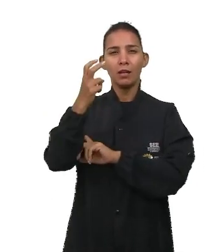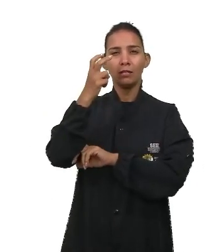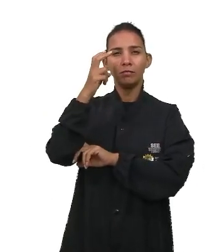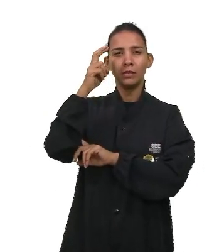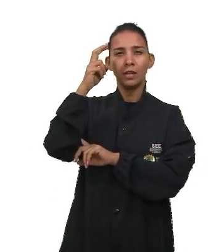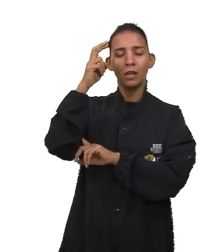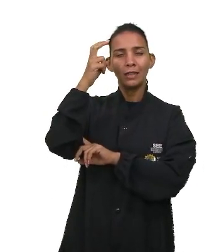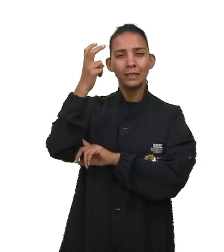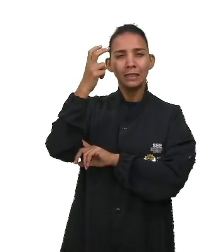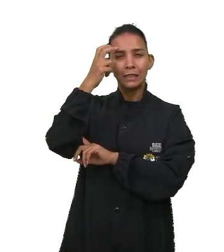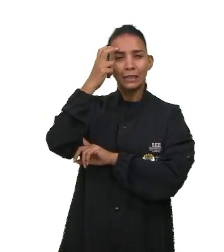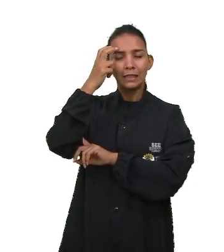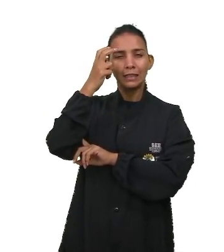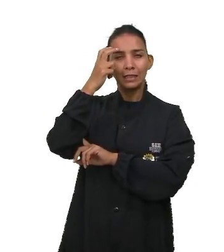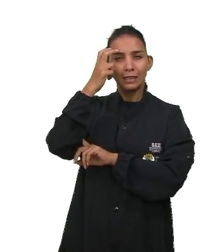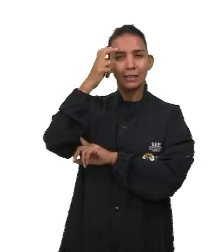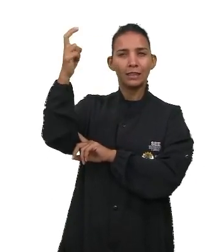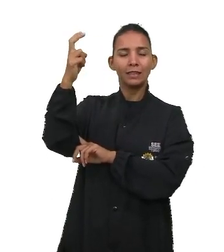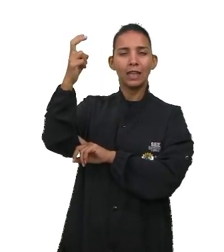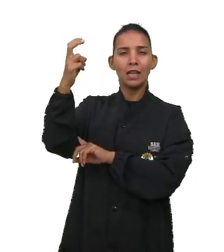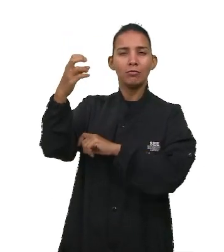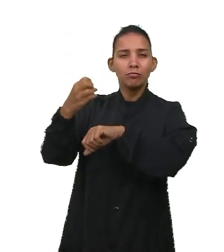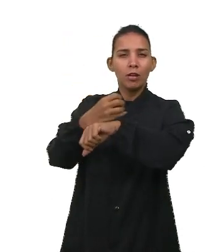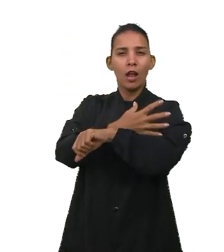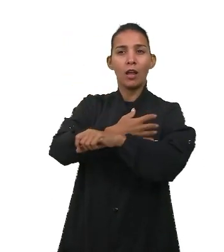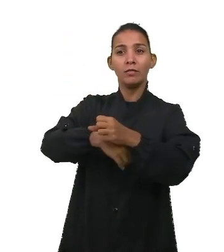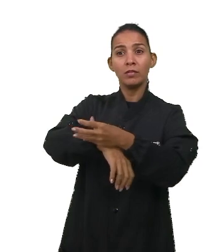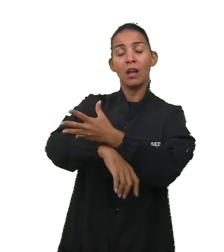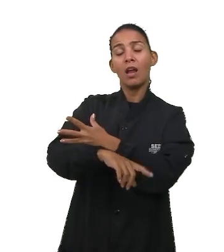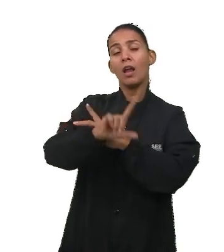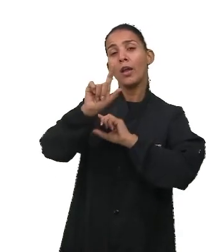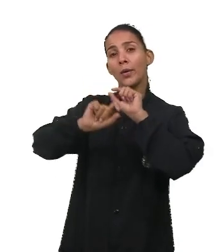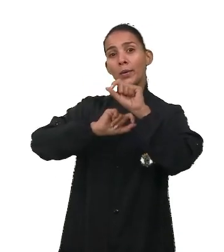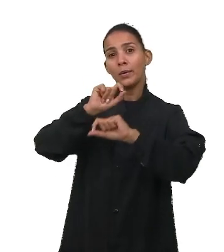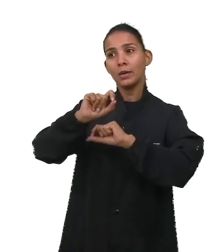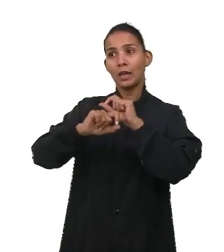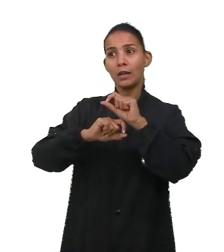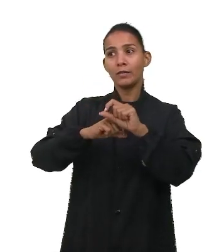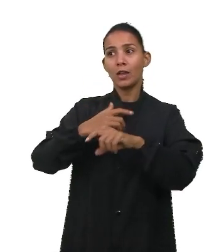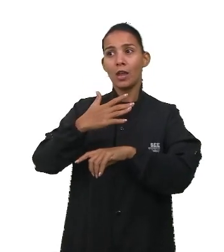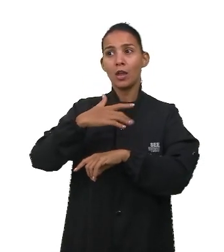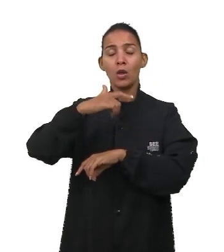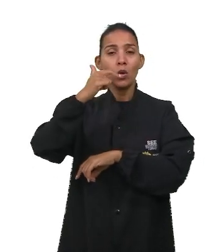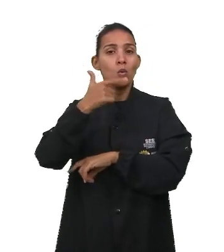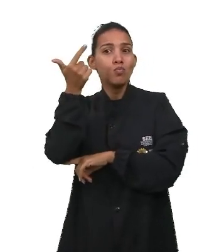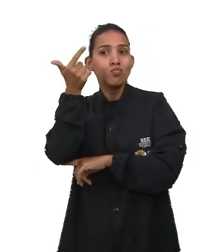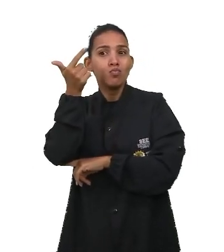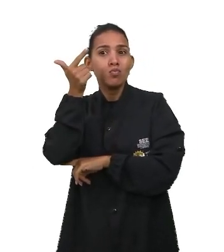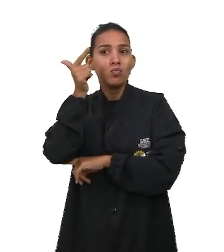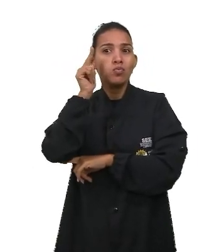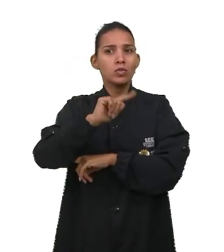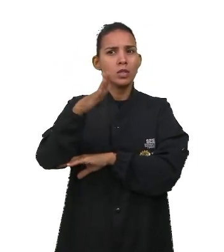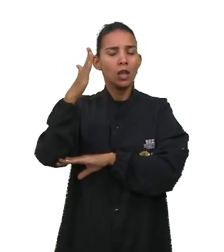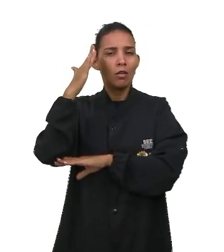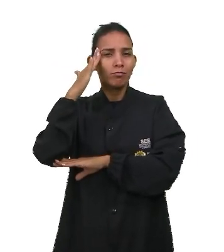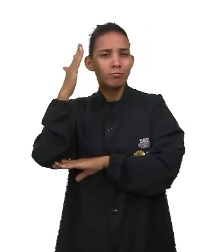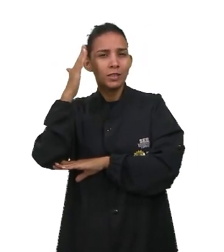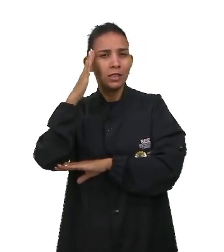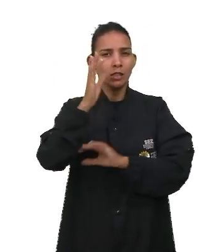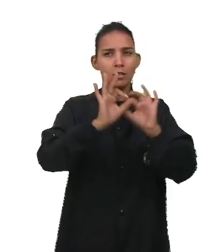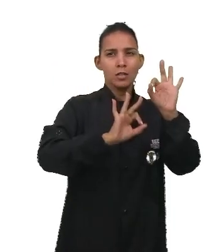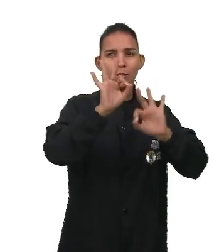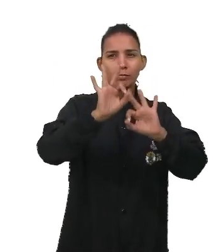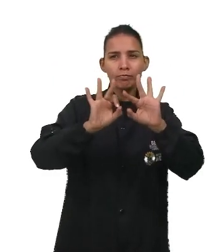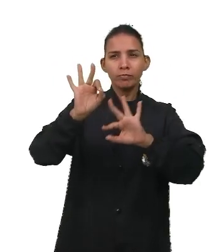Inteligência emocional. A capacidade de entender e gerenciar suas emoções, assim como a dos outros.